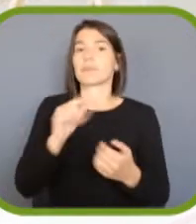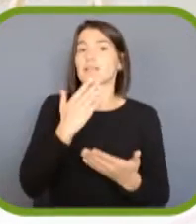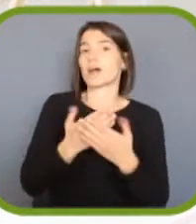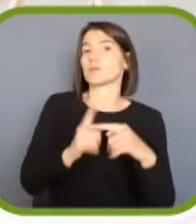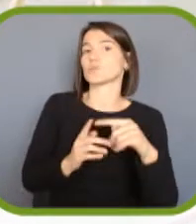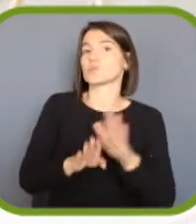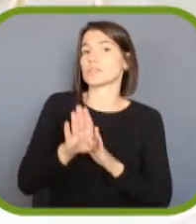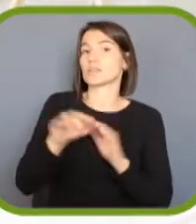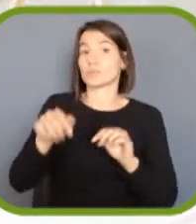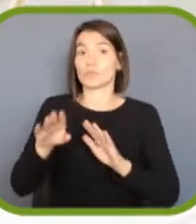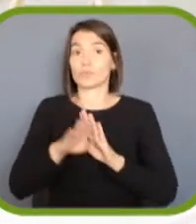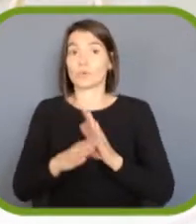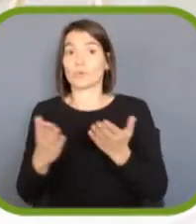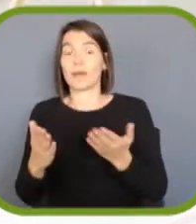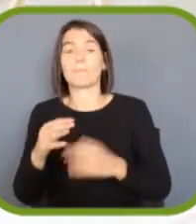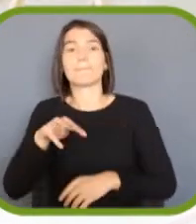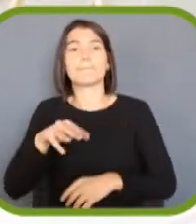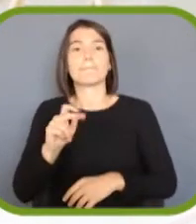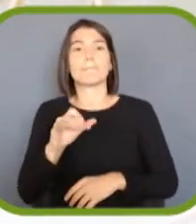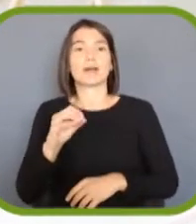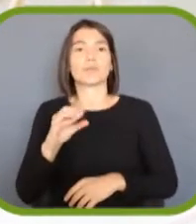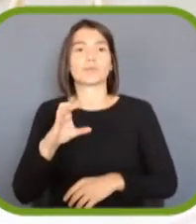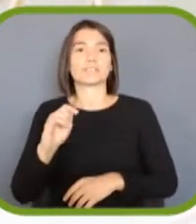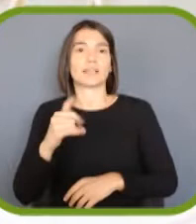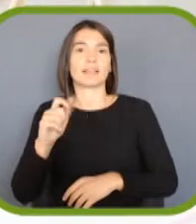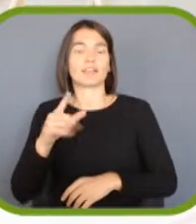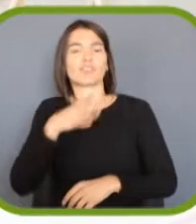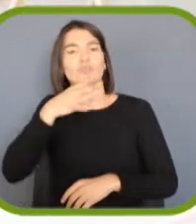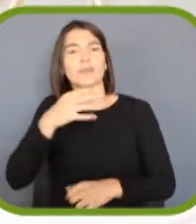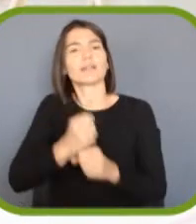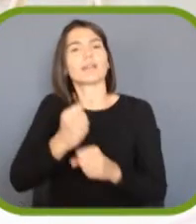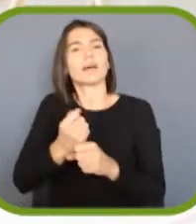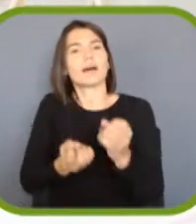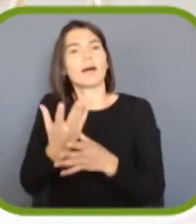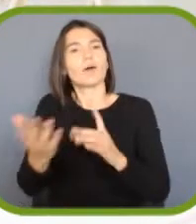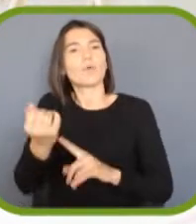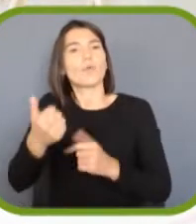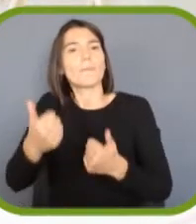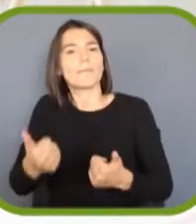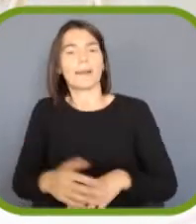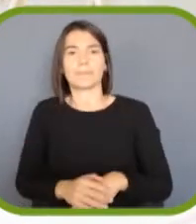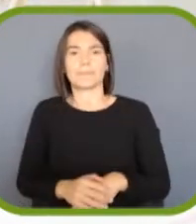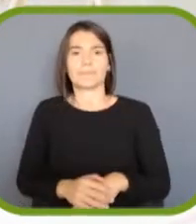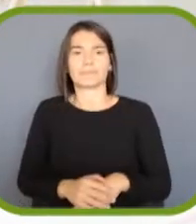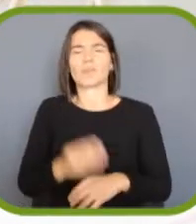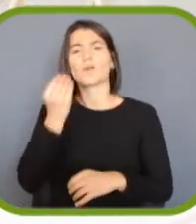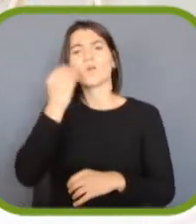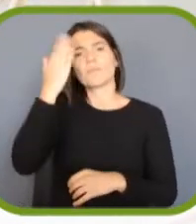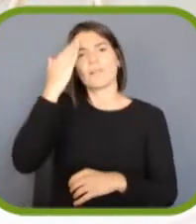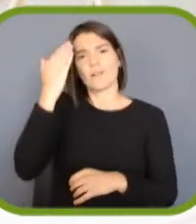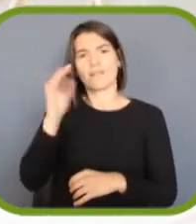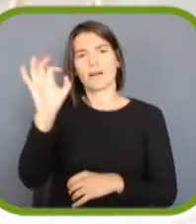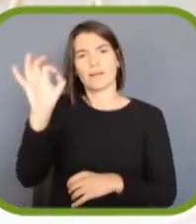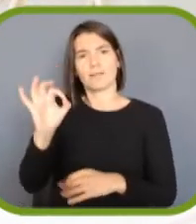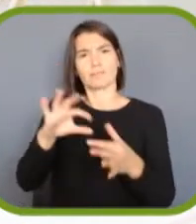do sucesso. No Panorâmica de hoje, Mário Seitil dá-te a conhecer tudo sobre a produtividade no trabalho. Como é que se calculam os índices